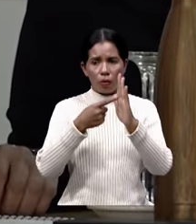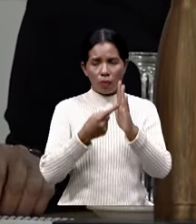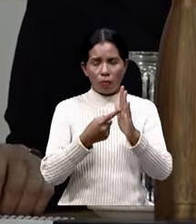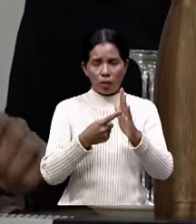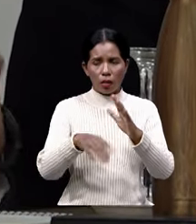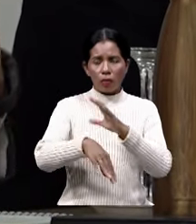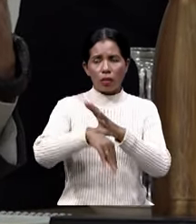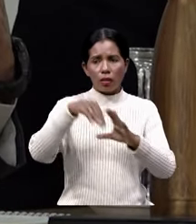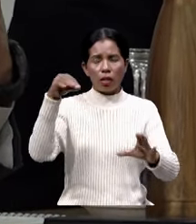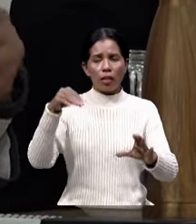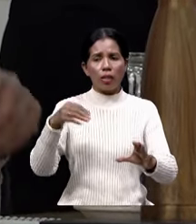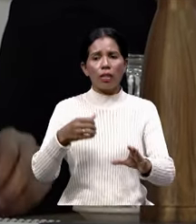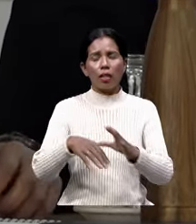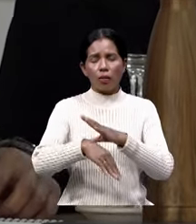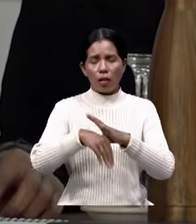masor